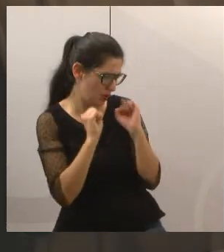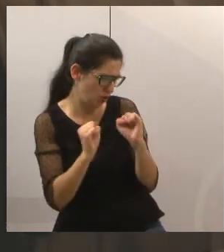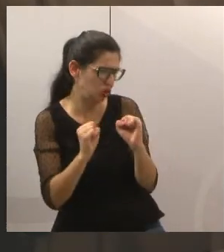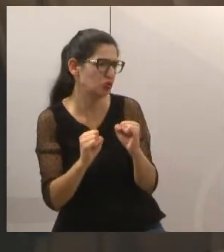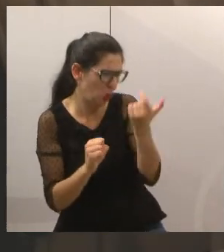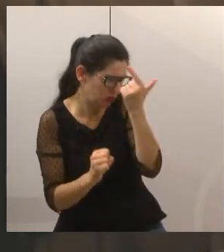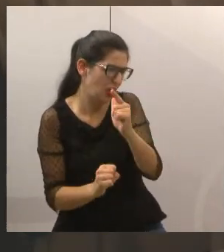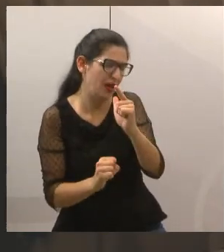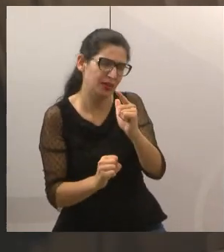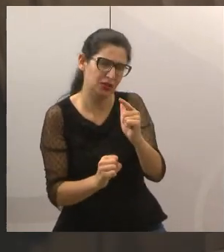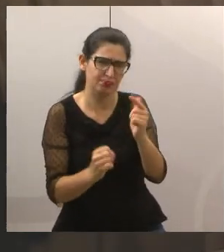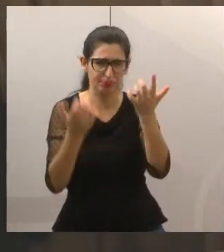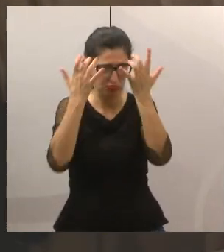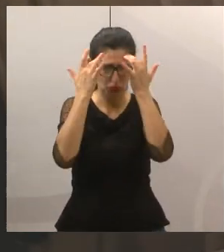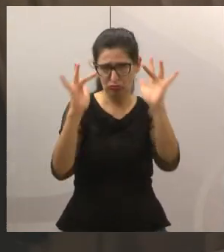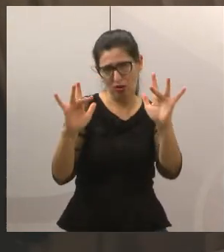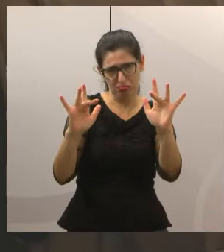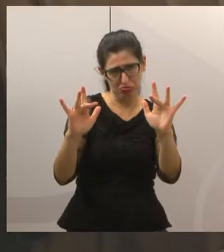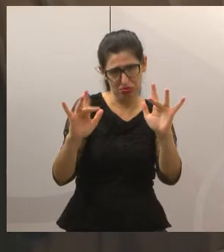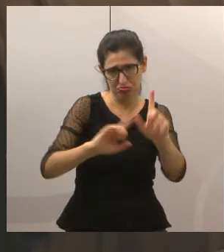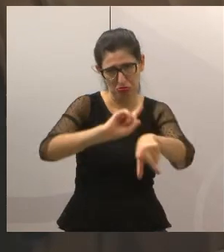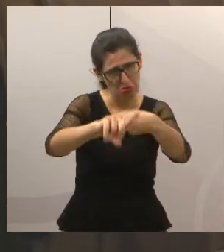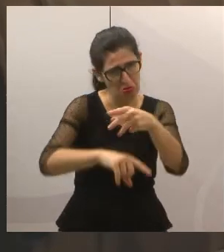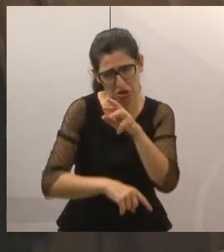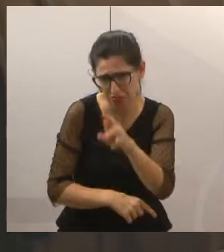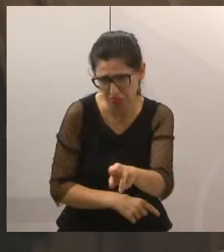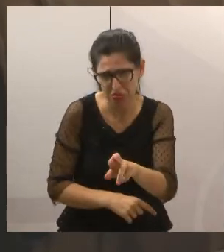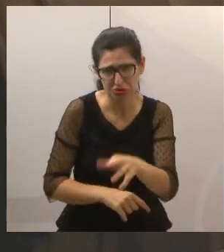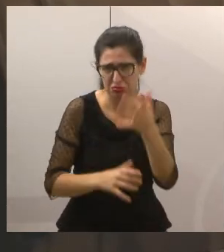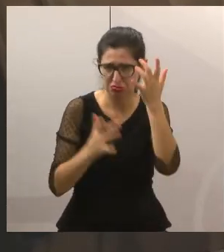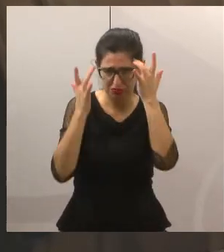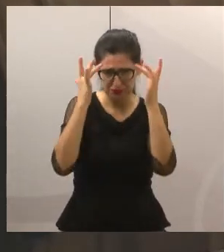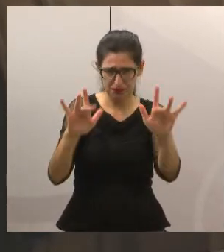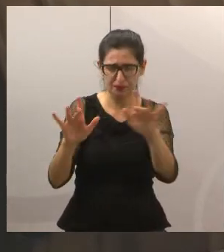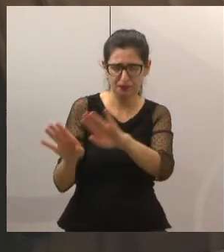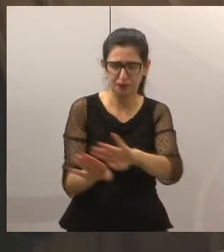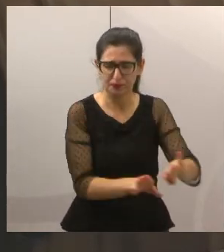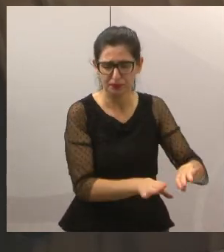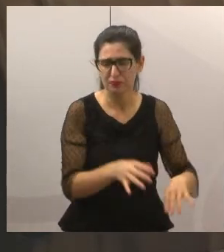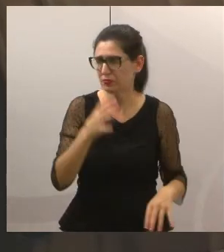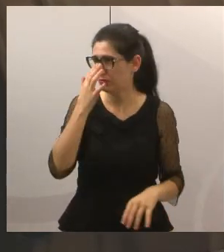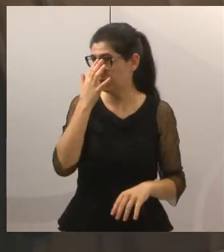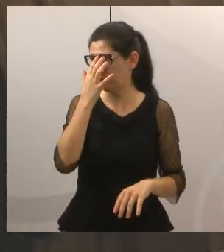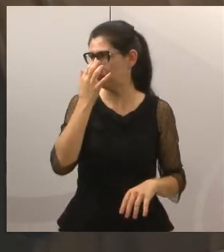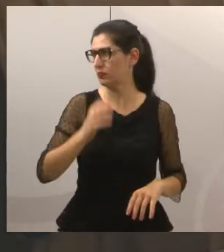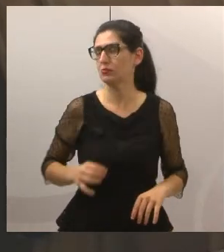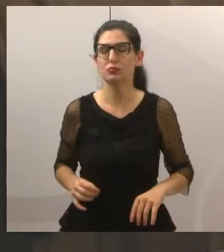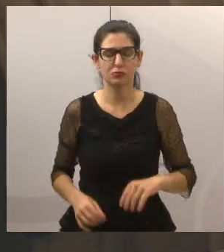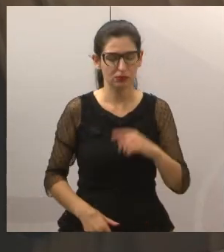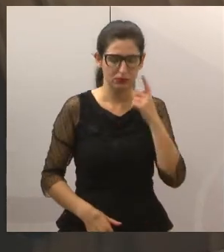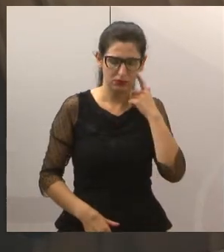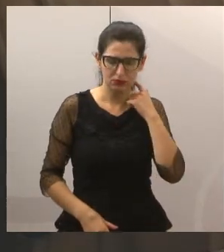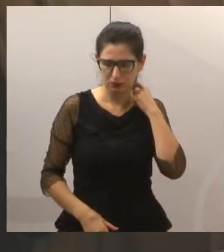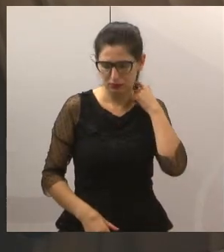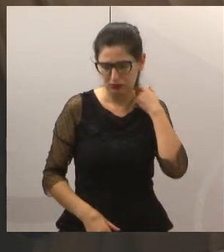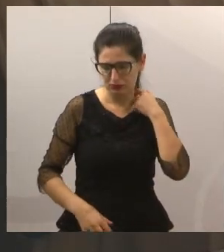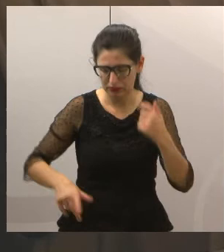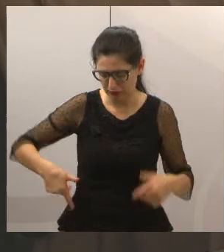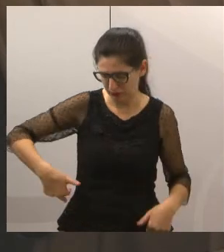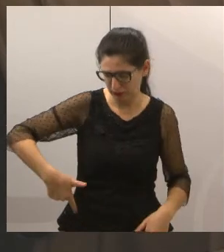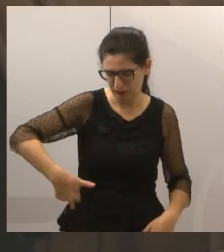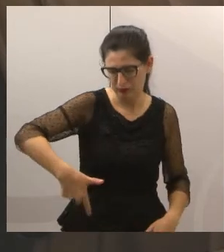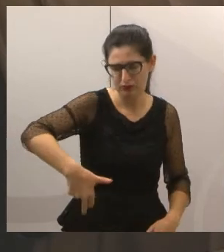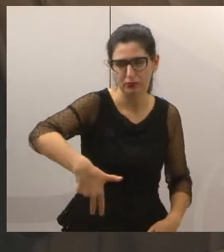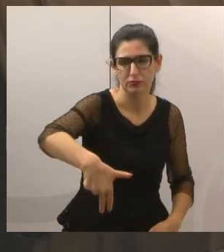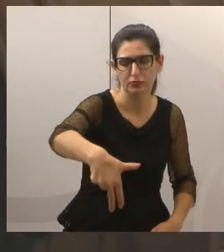um calhamaço de folhas, mas você tem em mente que se vai ser implantado para o ano que vem? Sim, a pista de caminhada está, inclusive